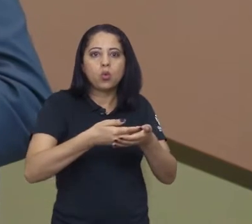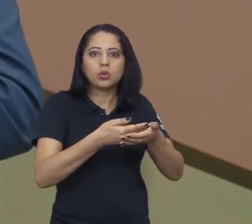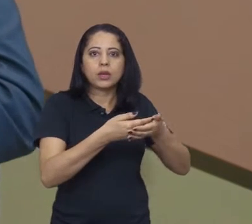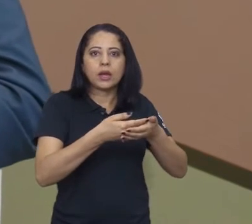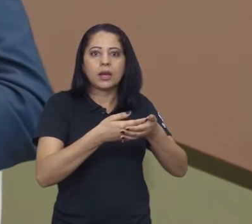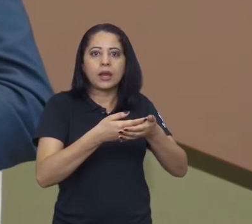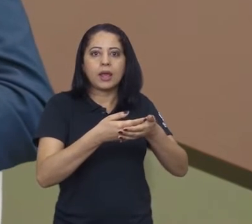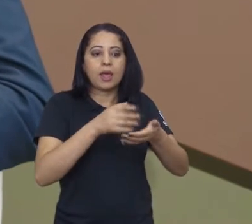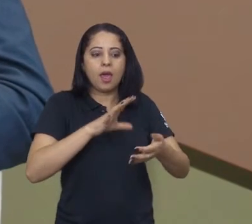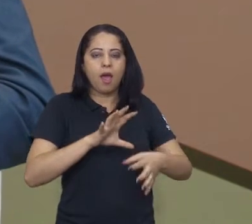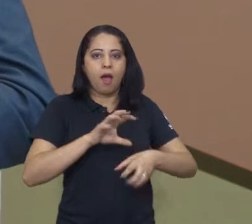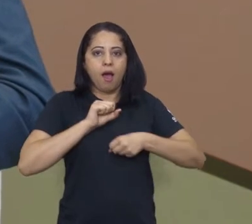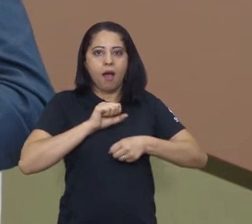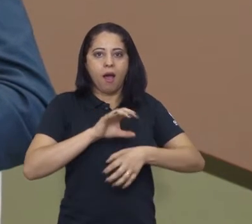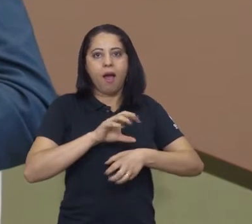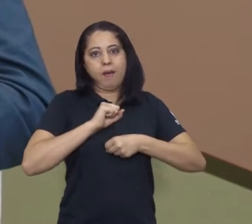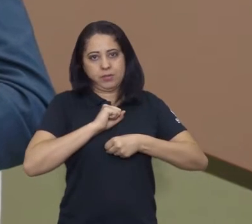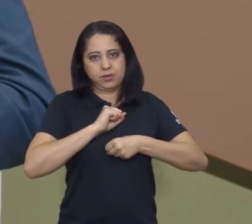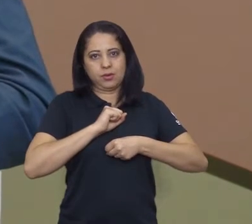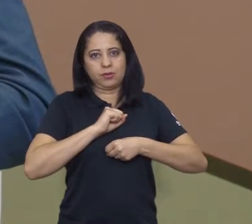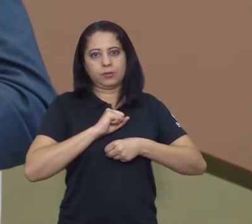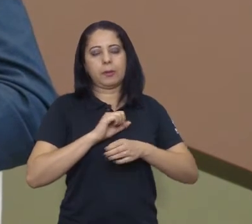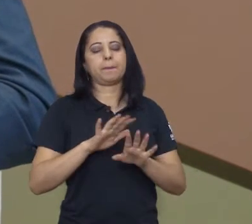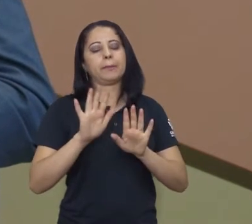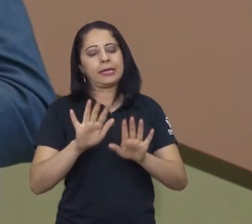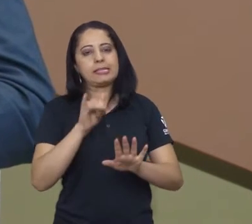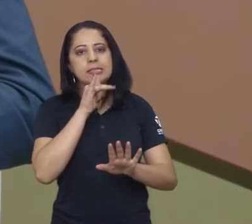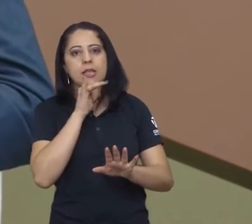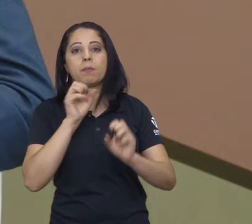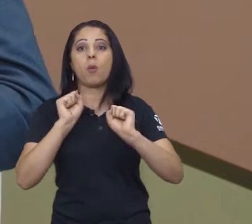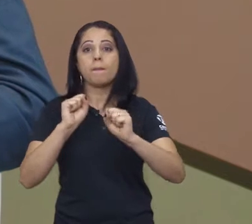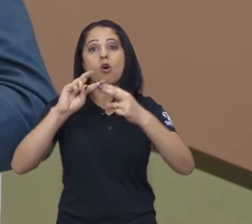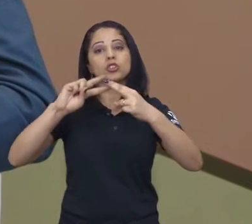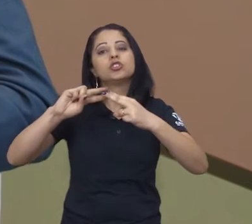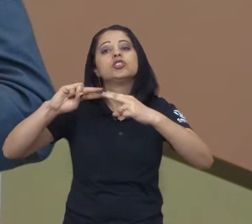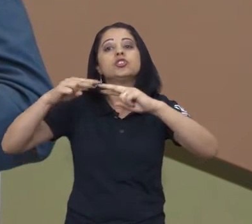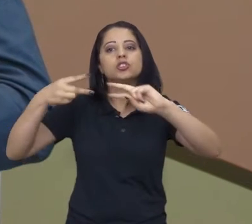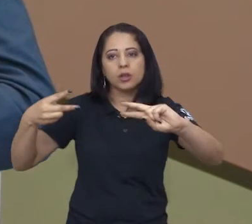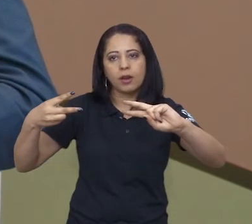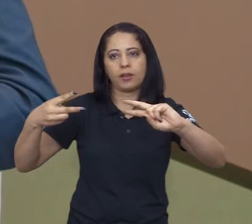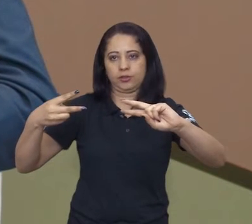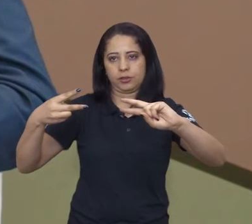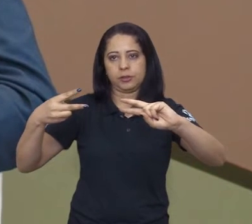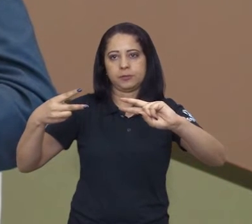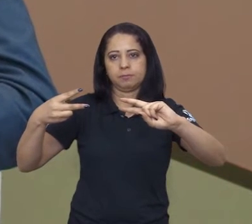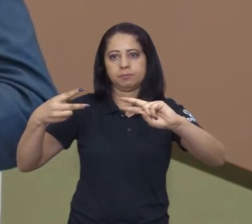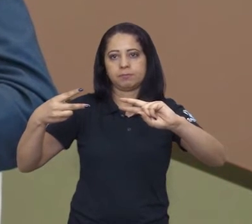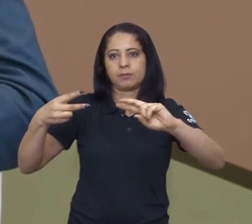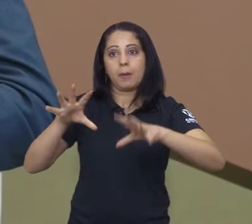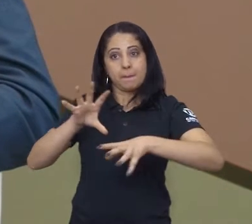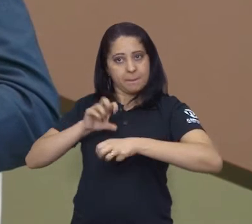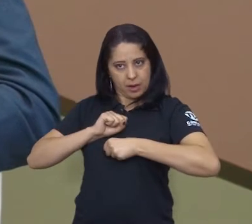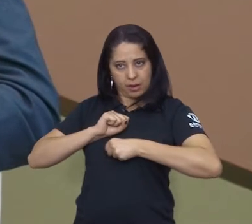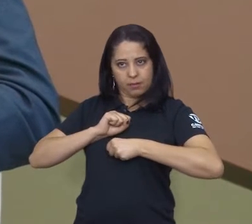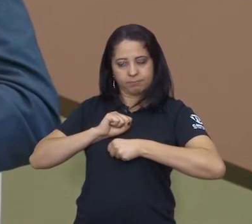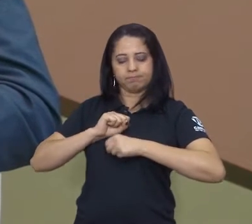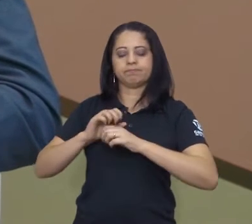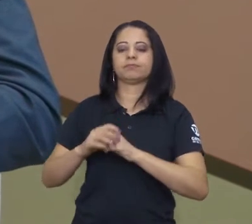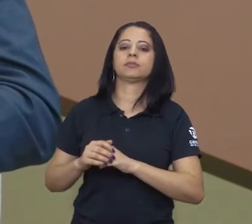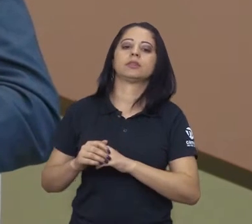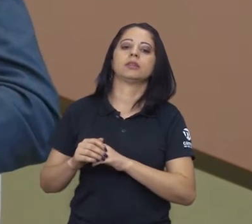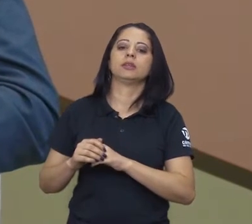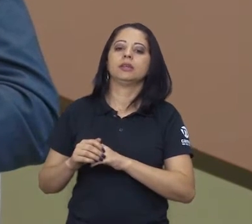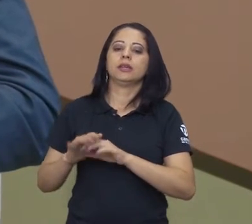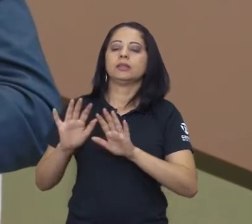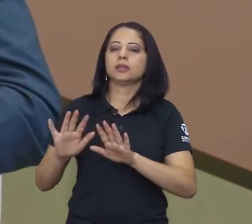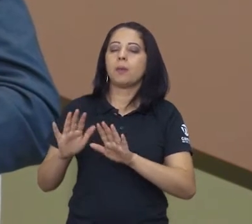porque você pode ter uma questão genética então nós herdamos muitas coisas dos nossos pais certo